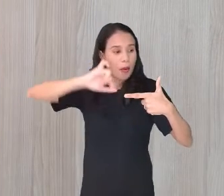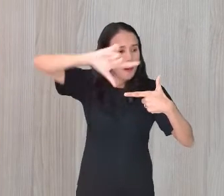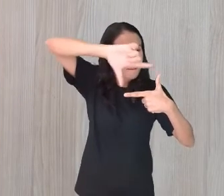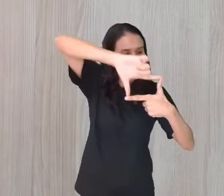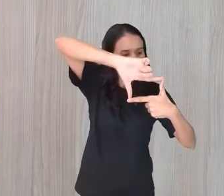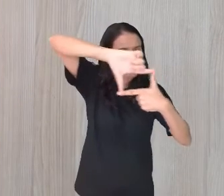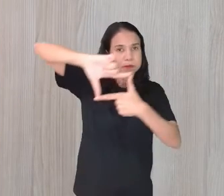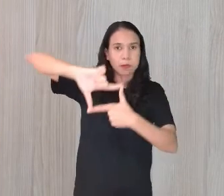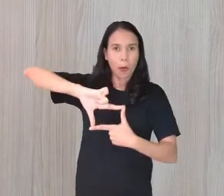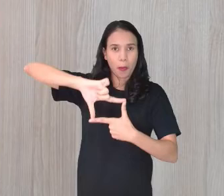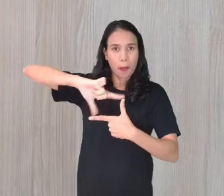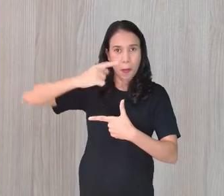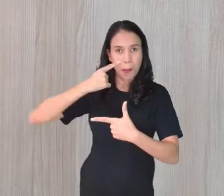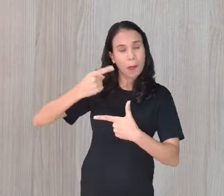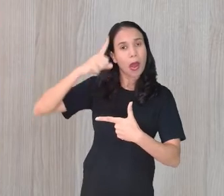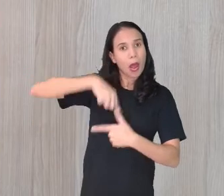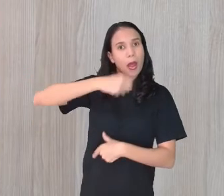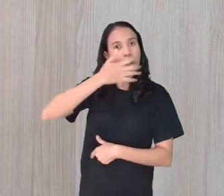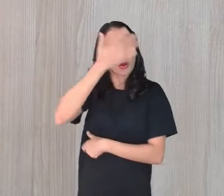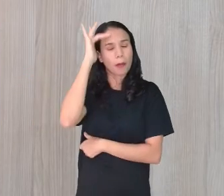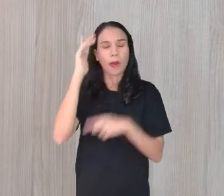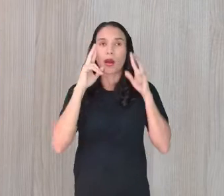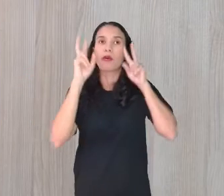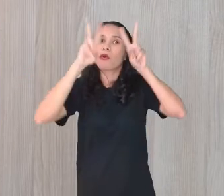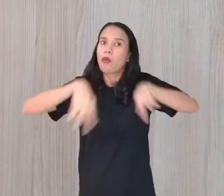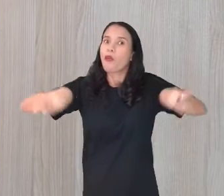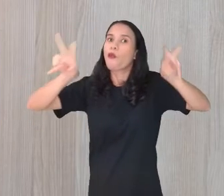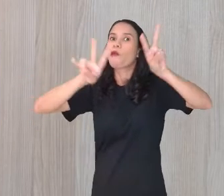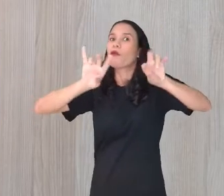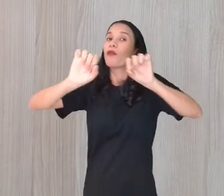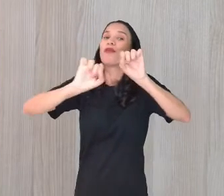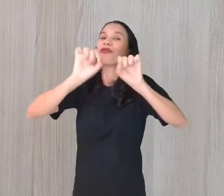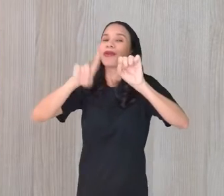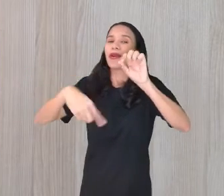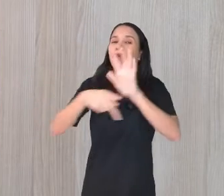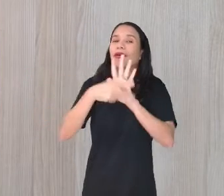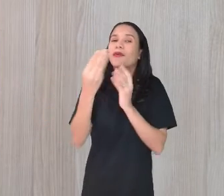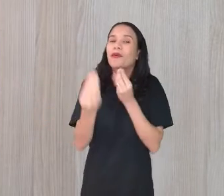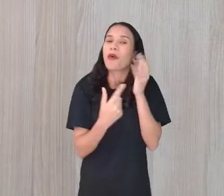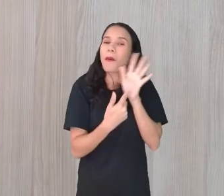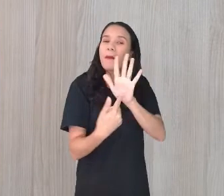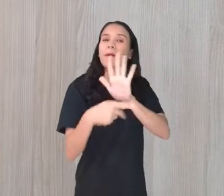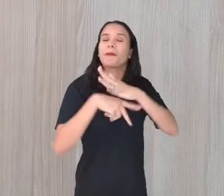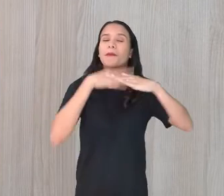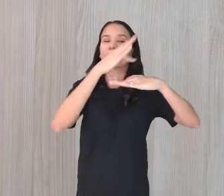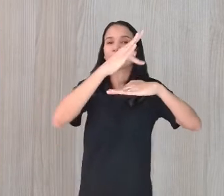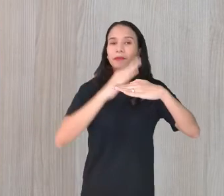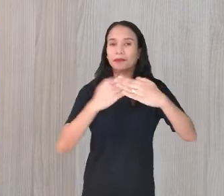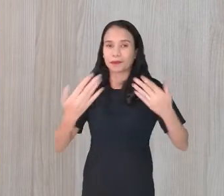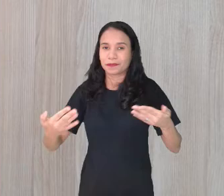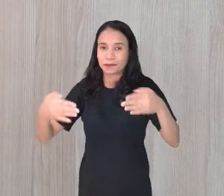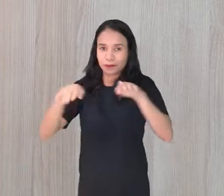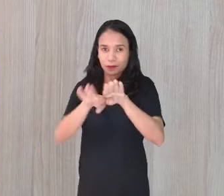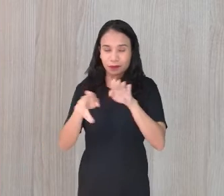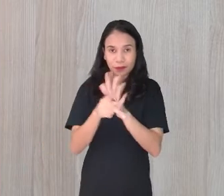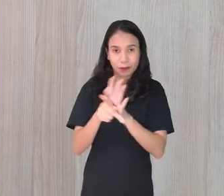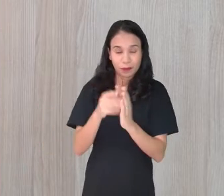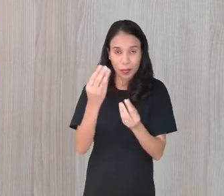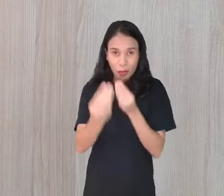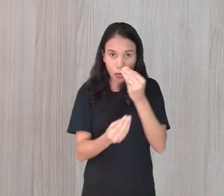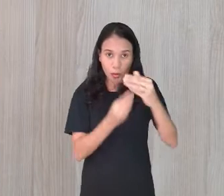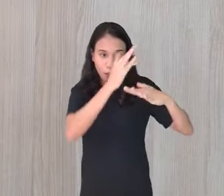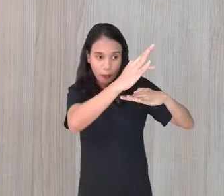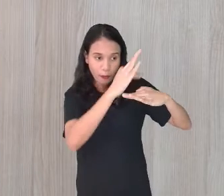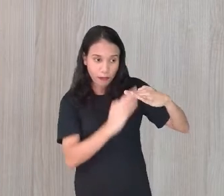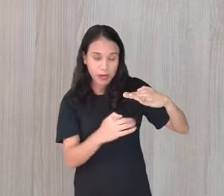situações, ali é muito bom para você compreender o que é, como é que representa uma fração equivalente, tanto na forma fracionária